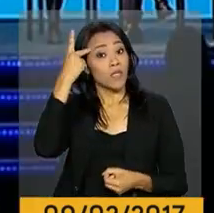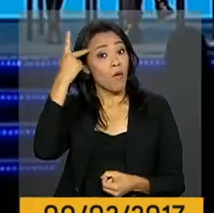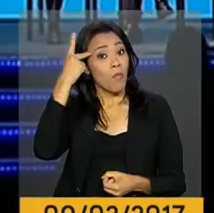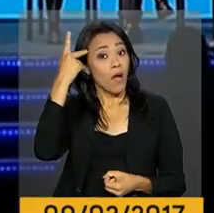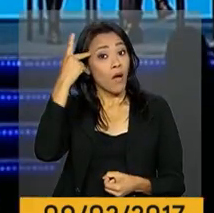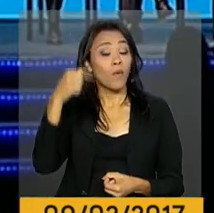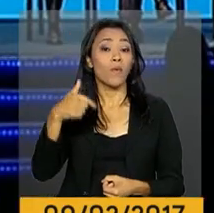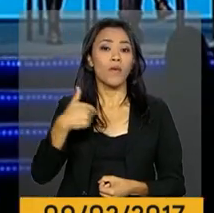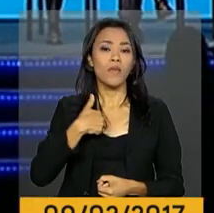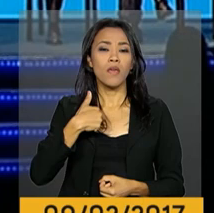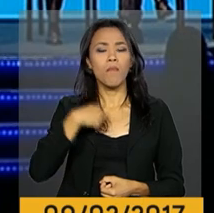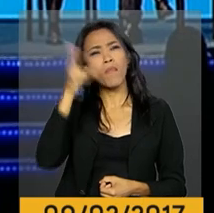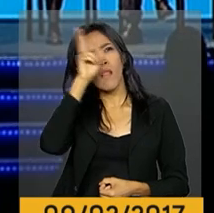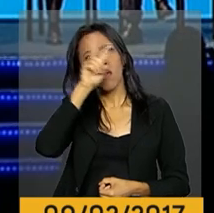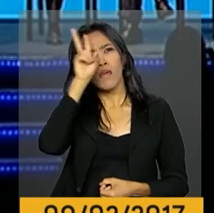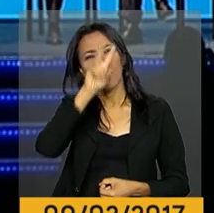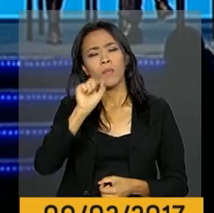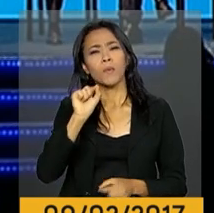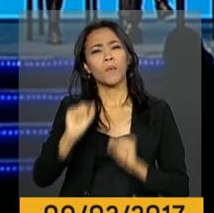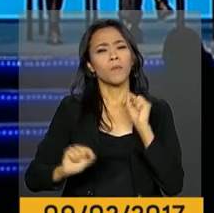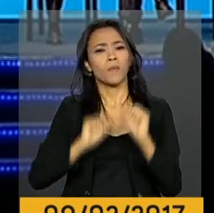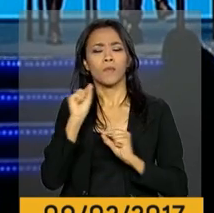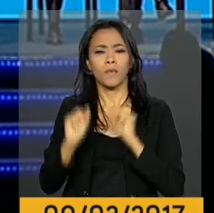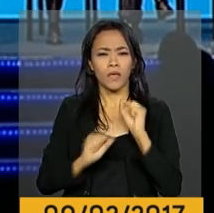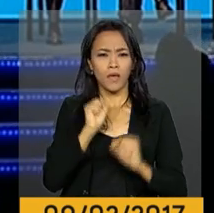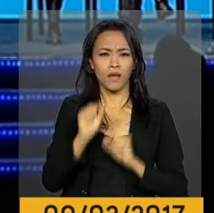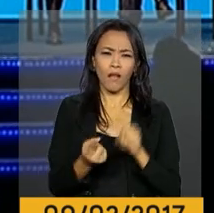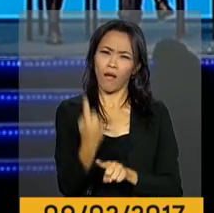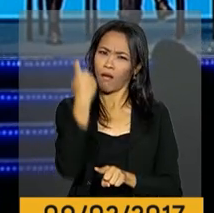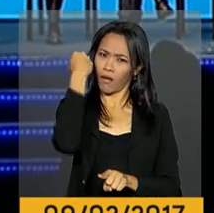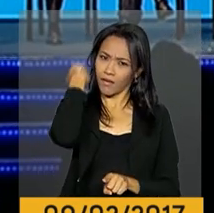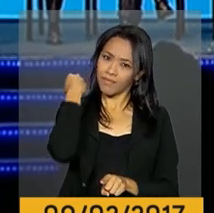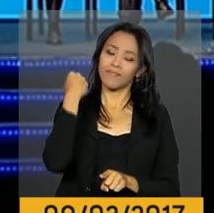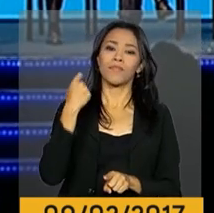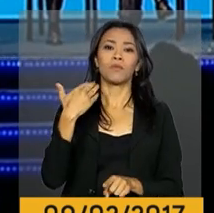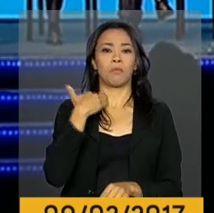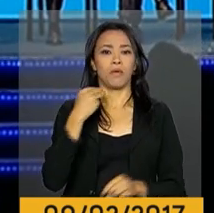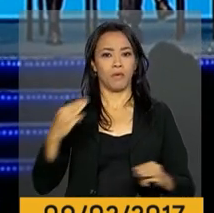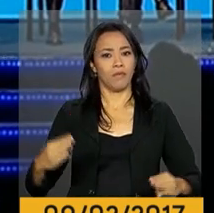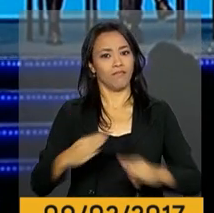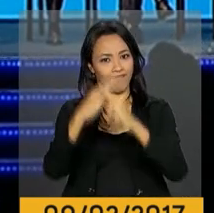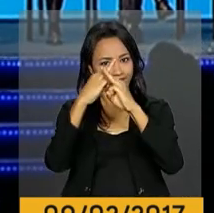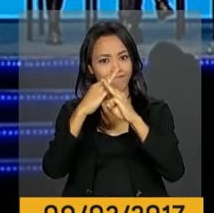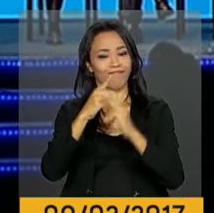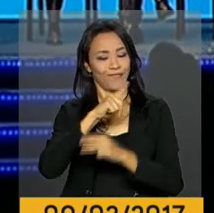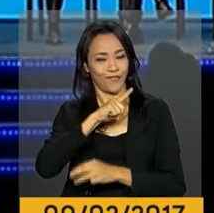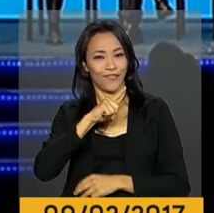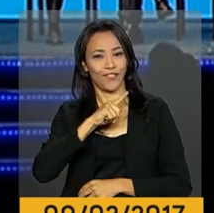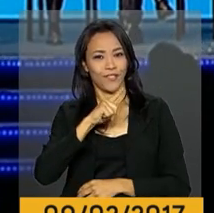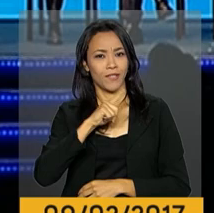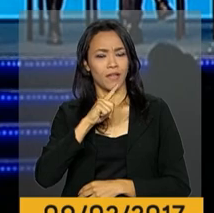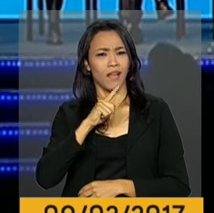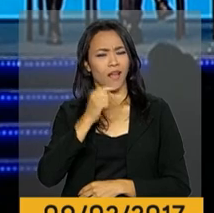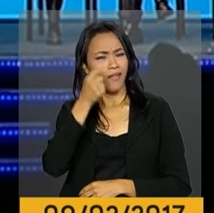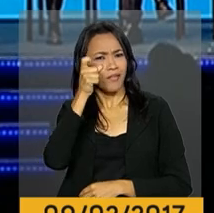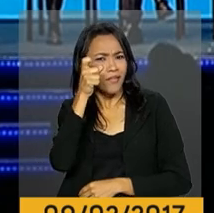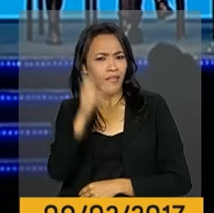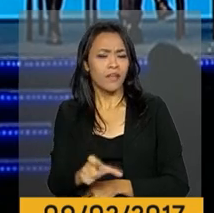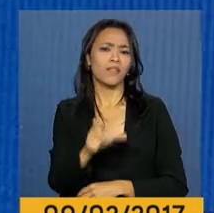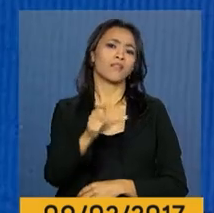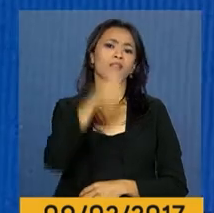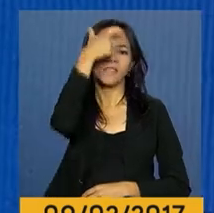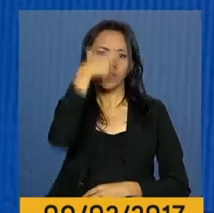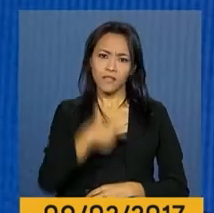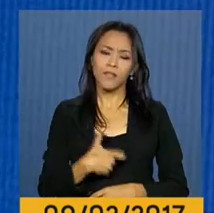e eu me recordo a imagem que eu tinha então da Caixa Econômica Federal interessante que a mim